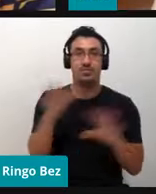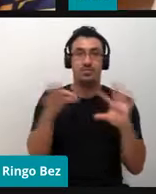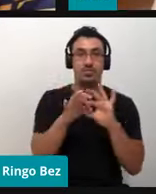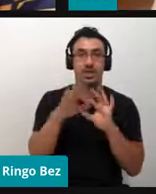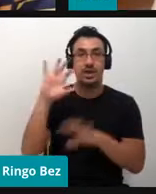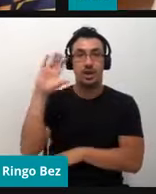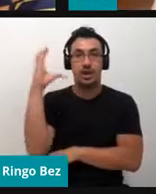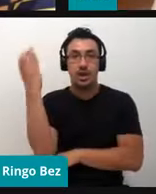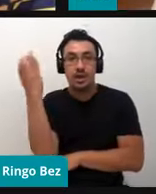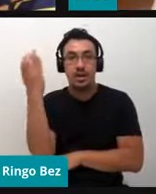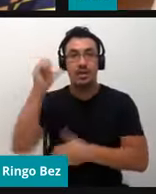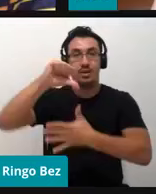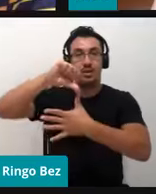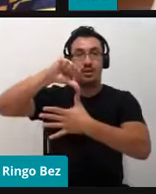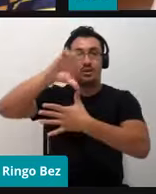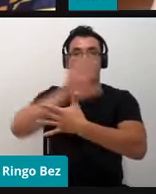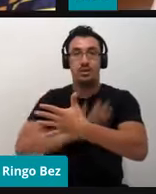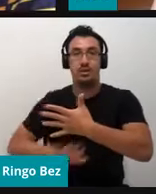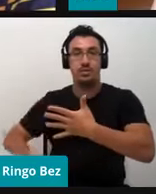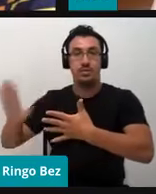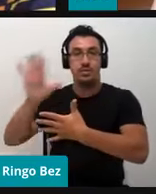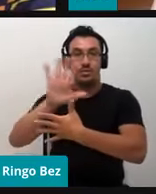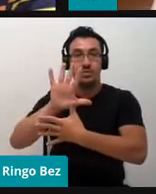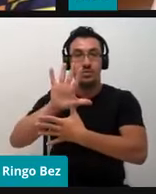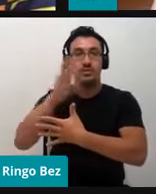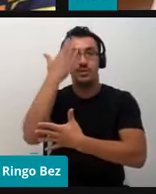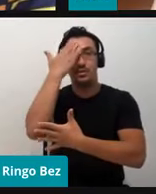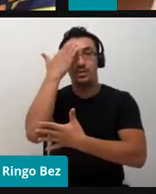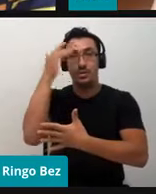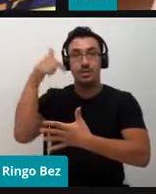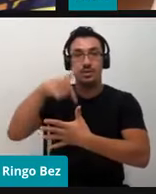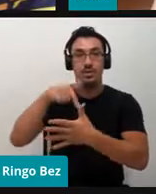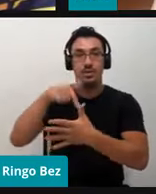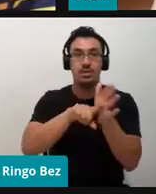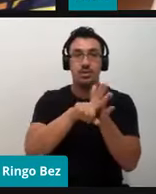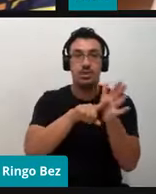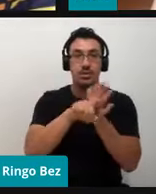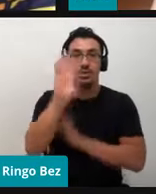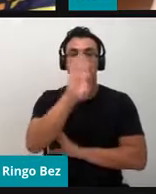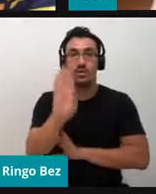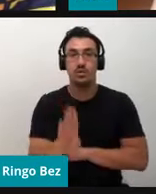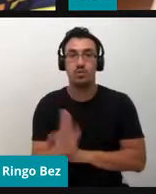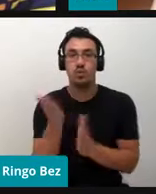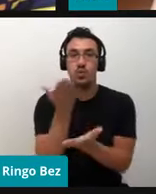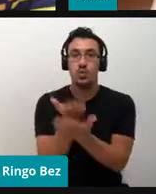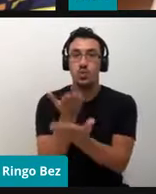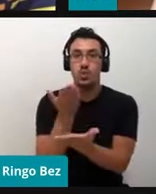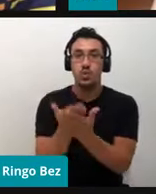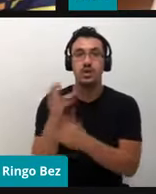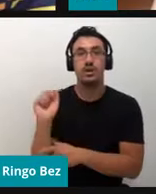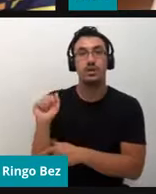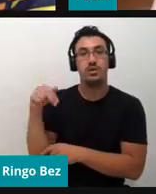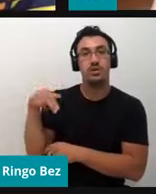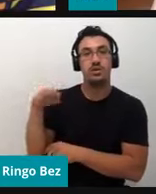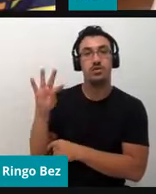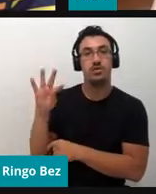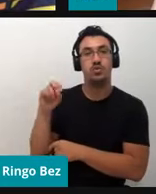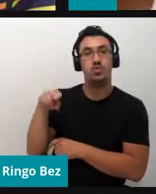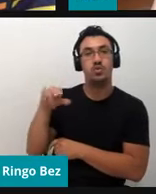toda a América Latina. Nós temos um grande cientista brasileiro que estuda isso, que é o Antônio Nonato Nobre,